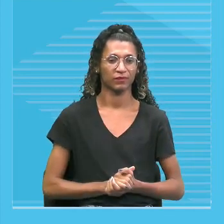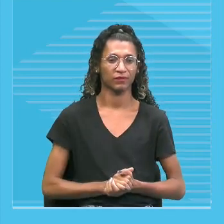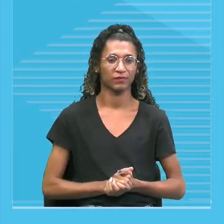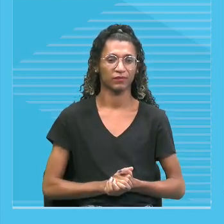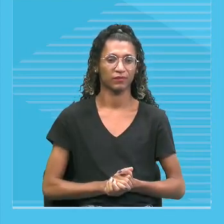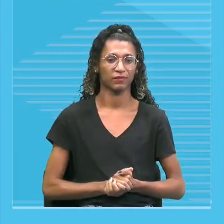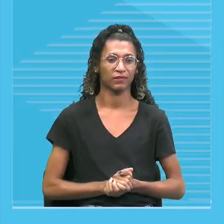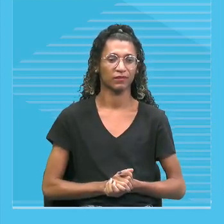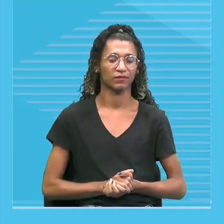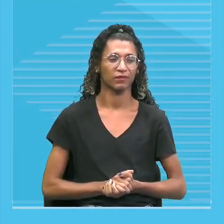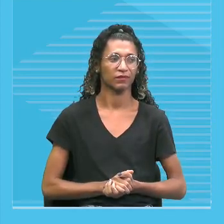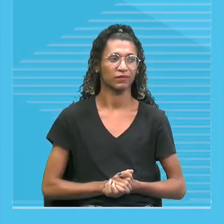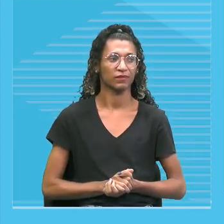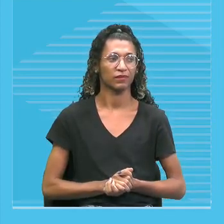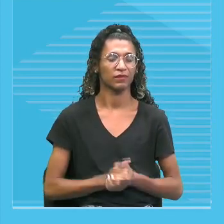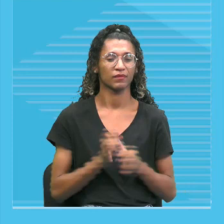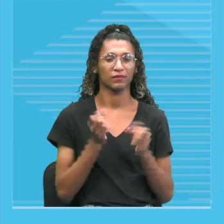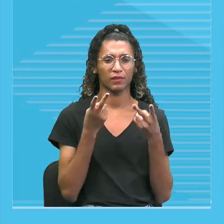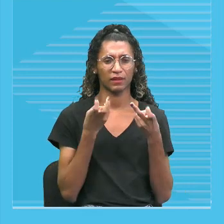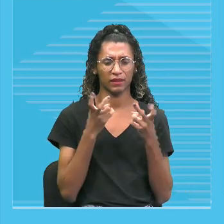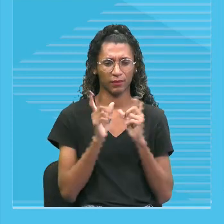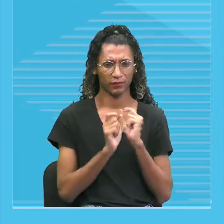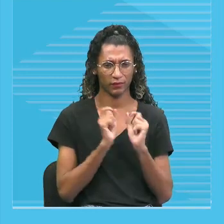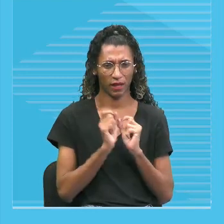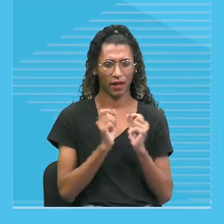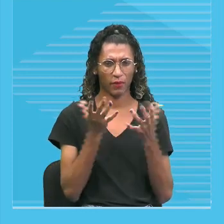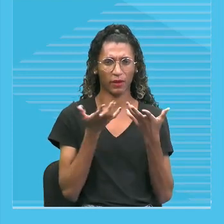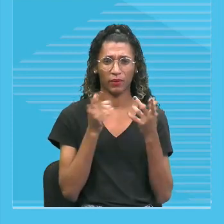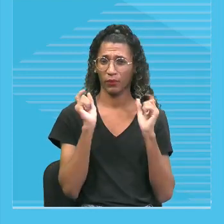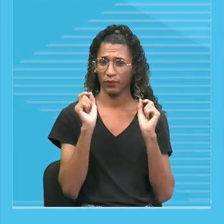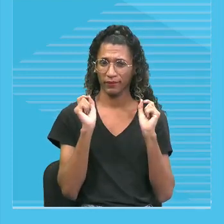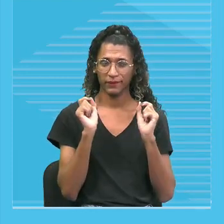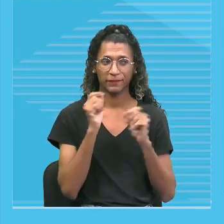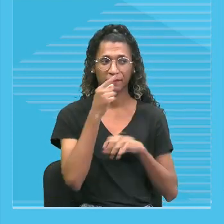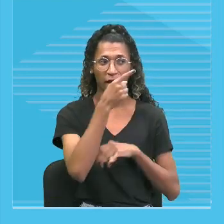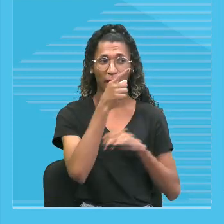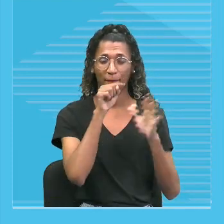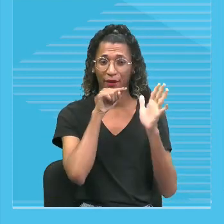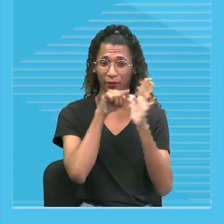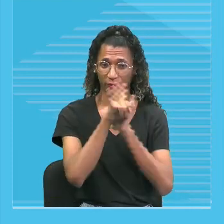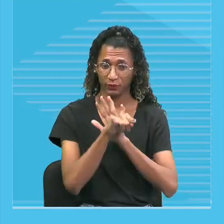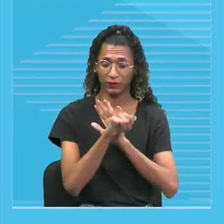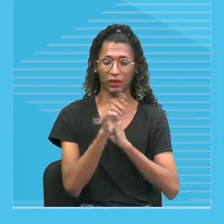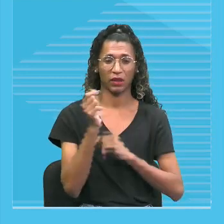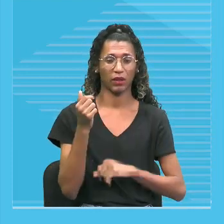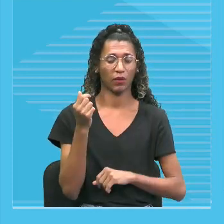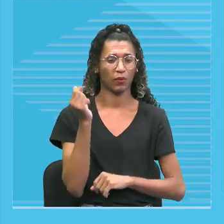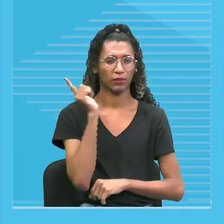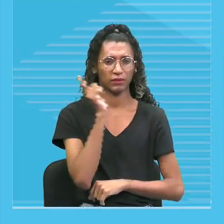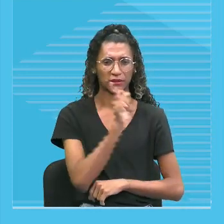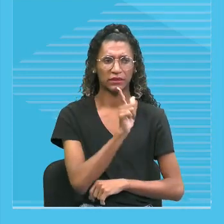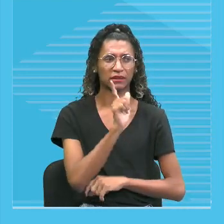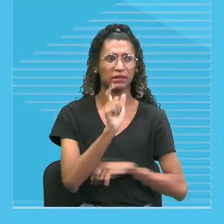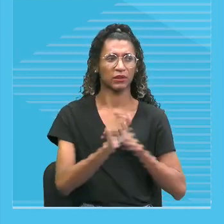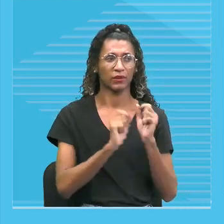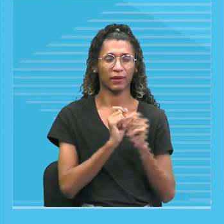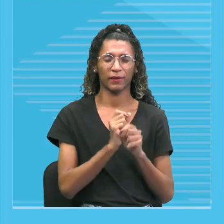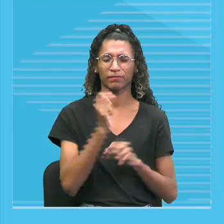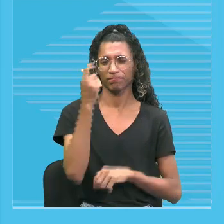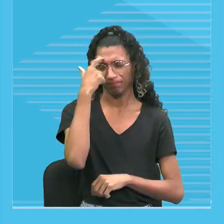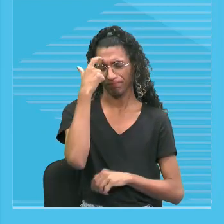ó veja só que que eu queria aqui eu falei essa questão a gente consegue fazer é fazer por dedução